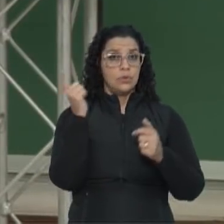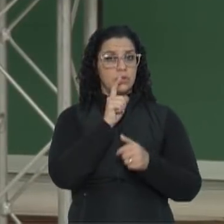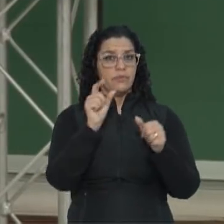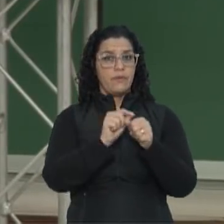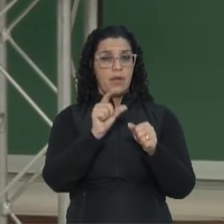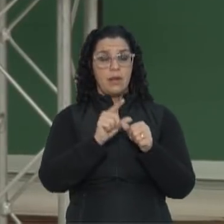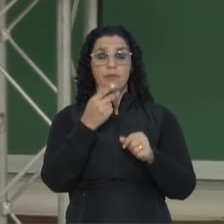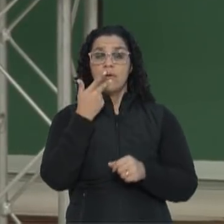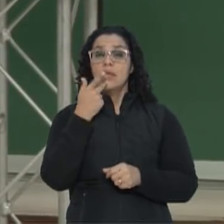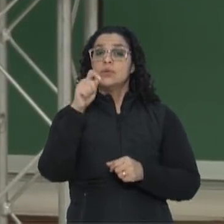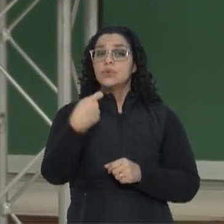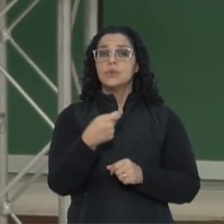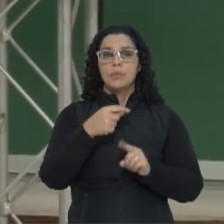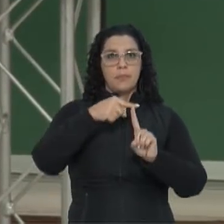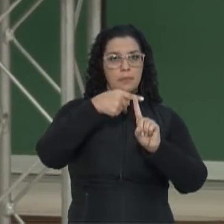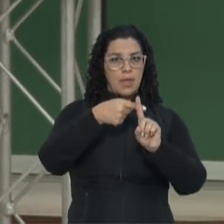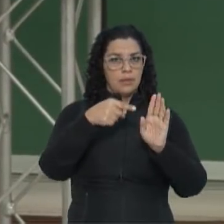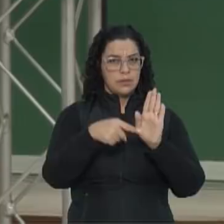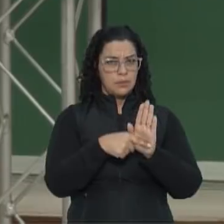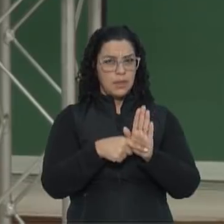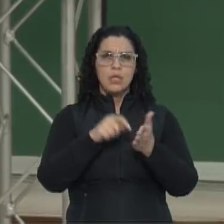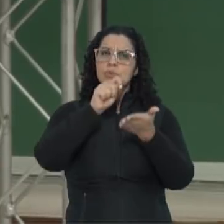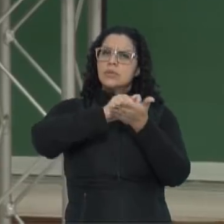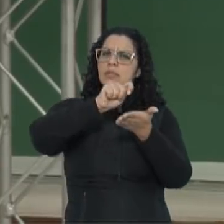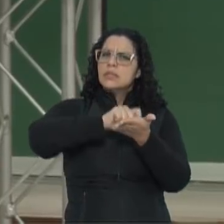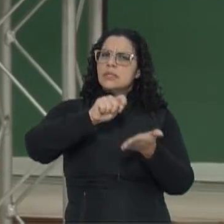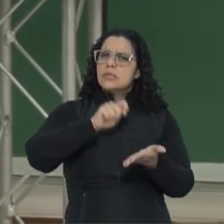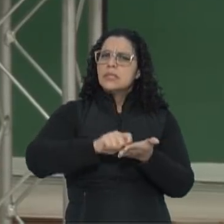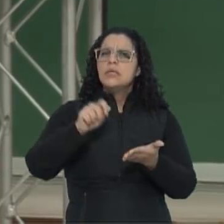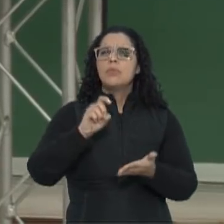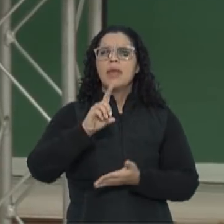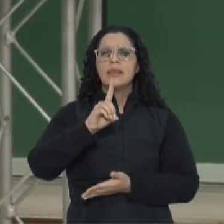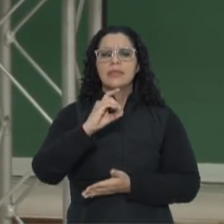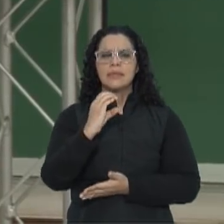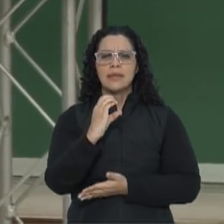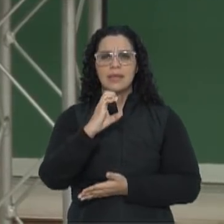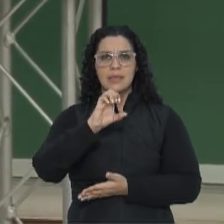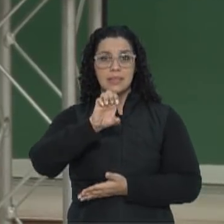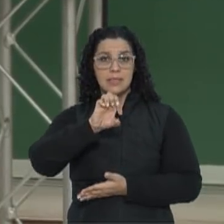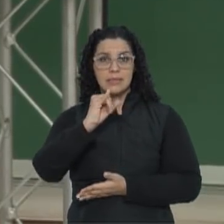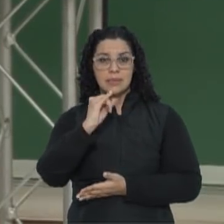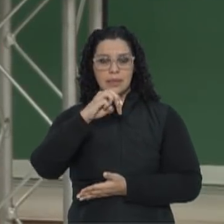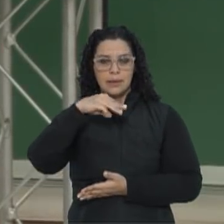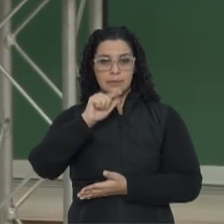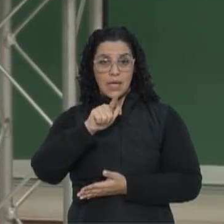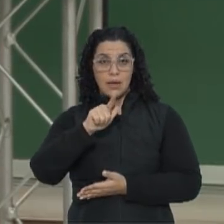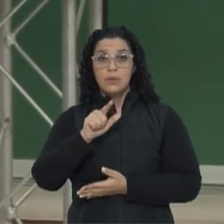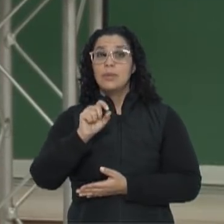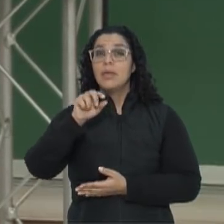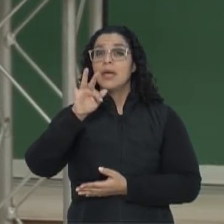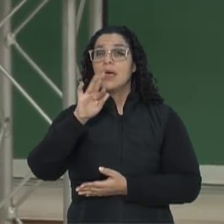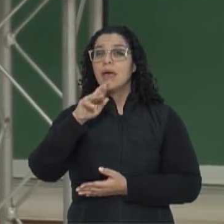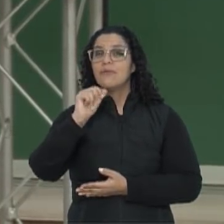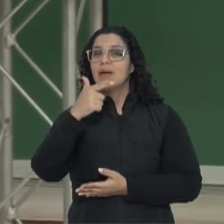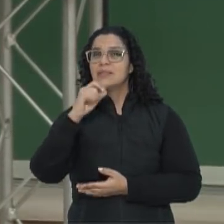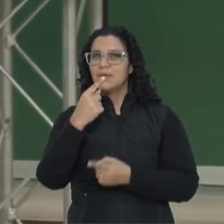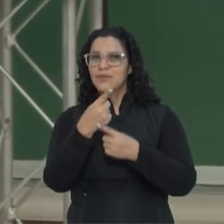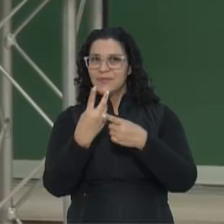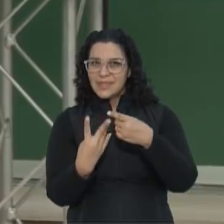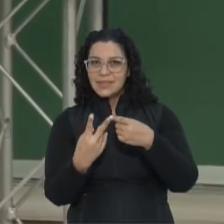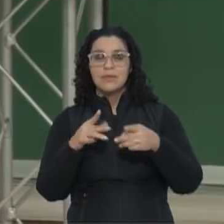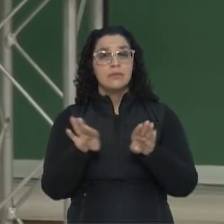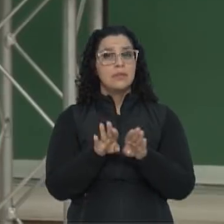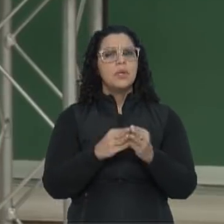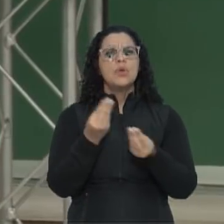de adição e subtração, e escrita decimal, escrita fracionária, a gente precisa lembrar também o que é isso.